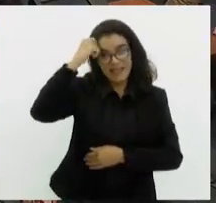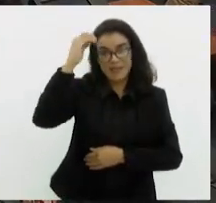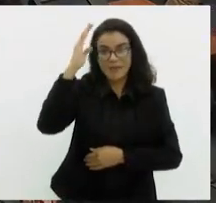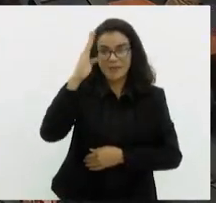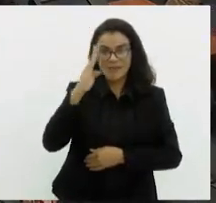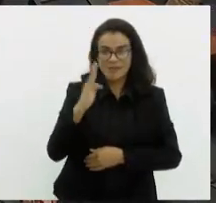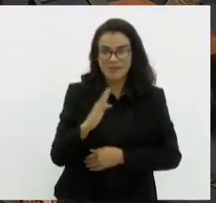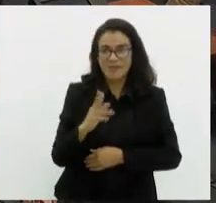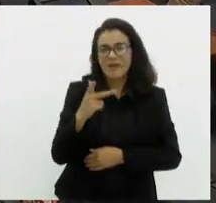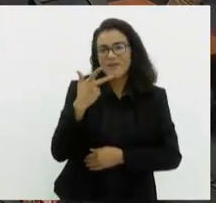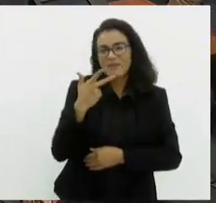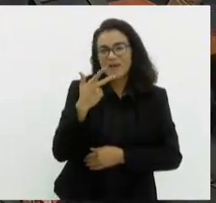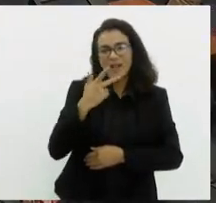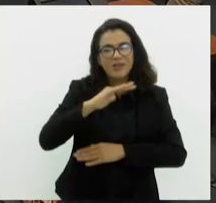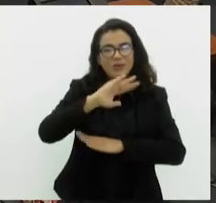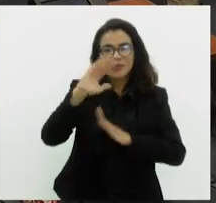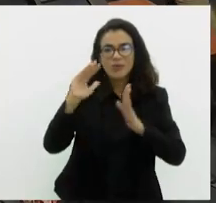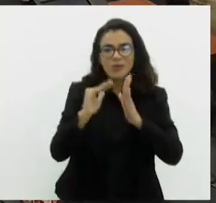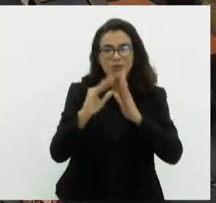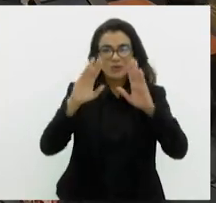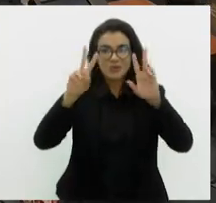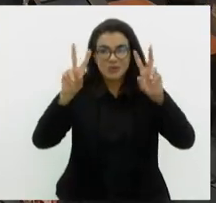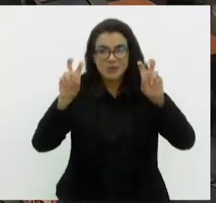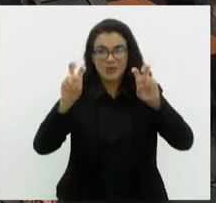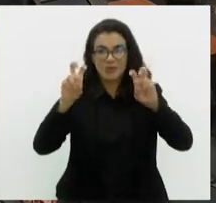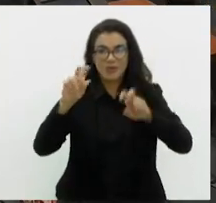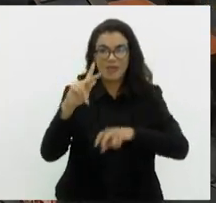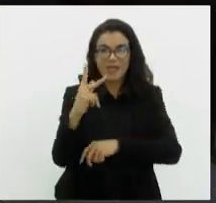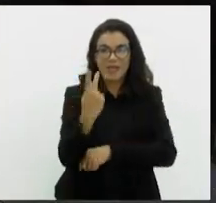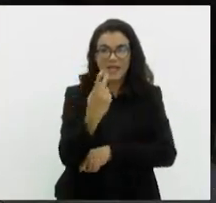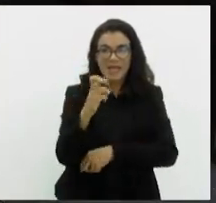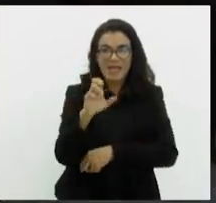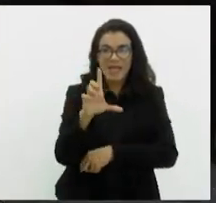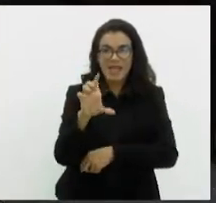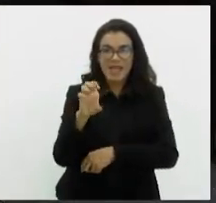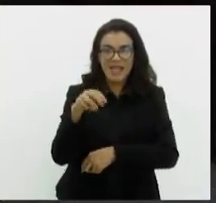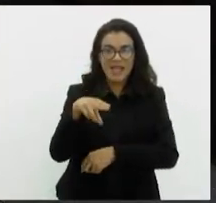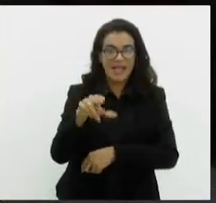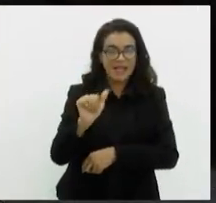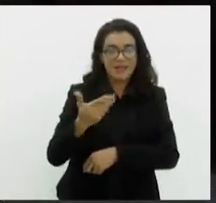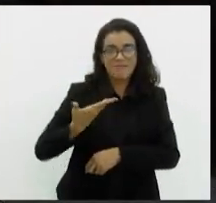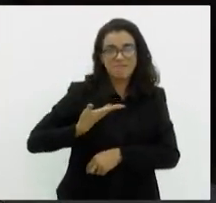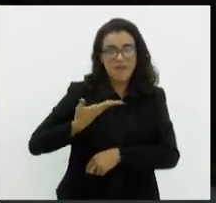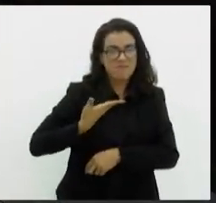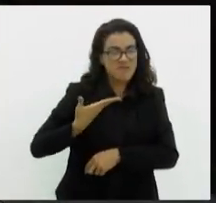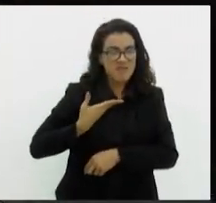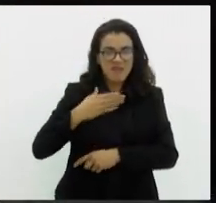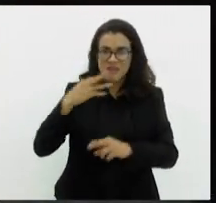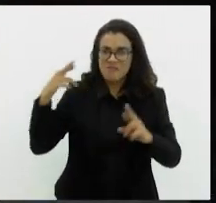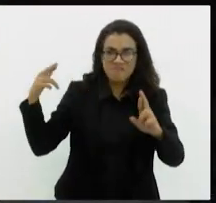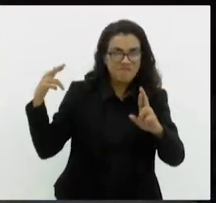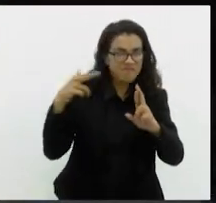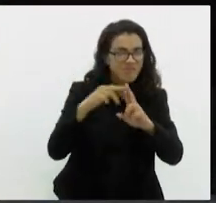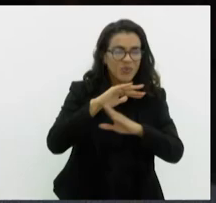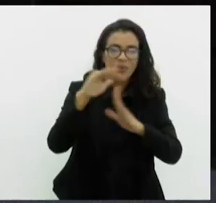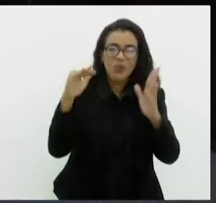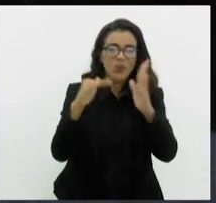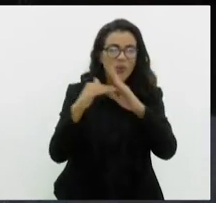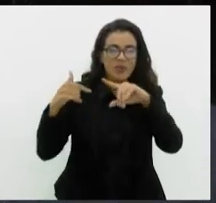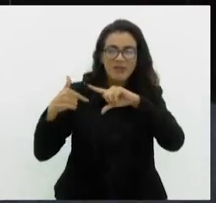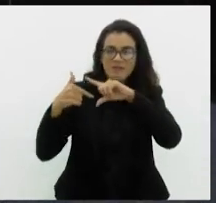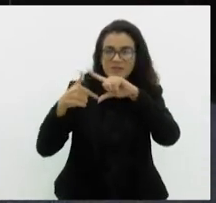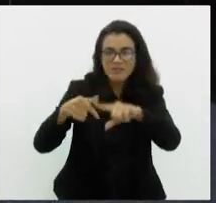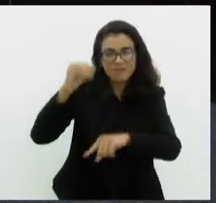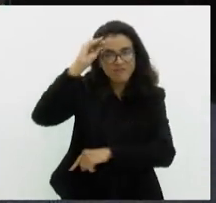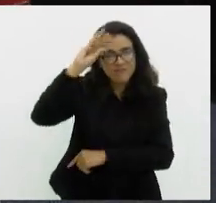foi falado sobre Helena Teodoro, minha grande amiga, referência, ícone. Já se falou tudo, da tradição africana,